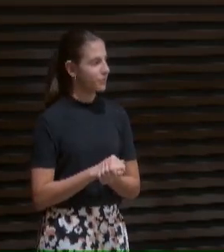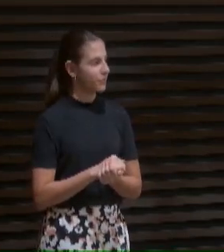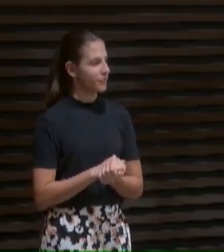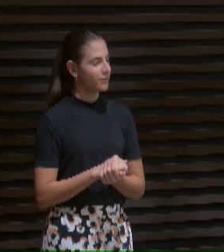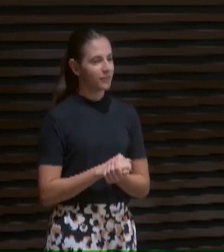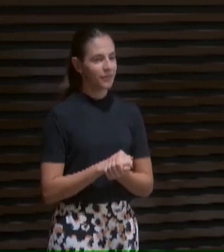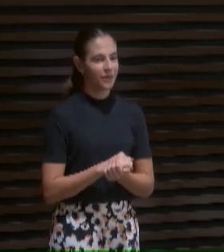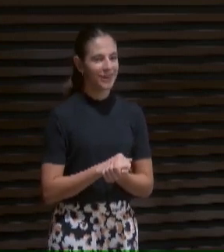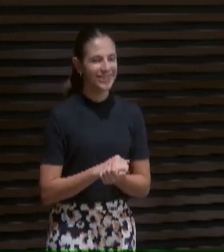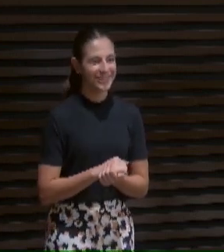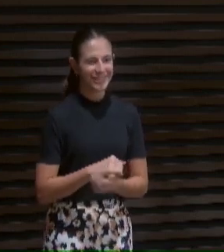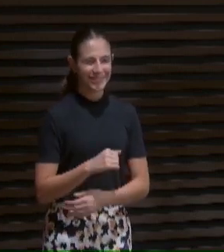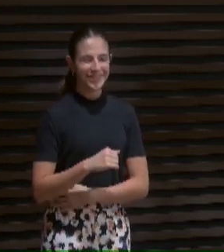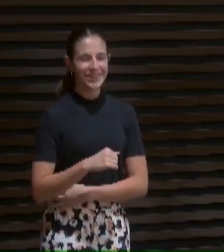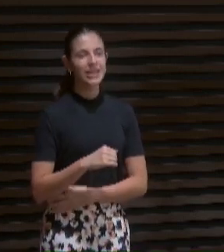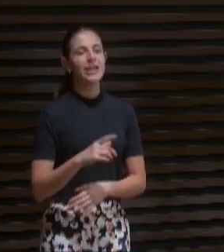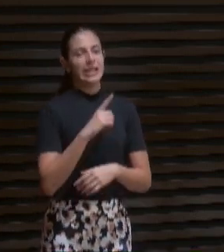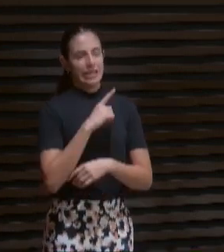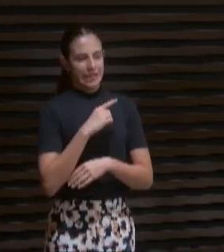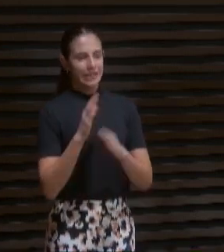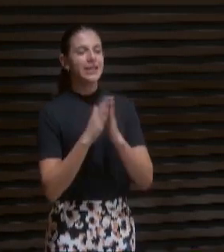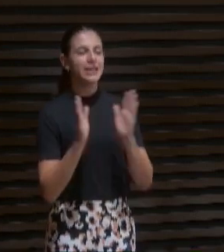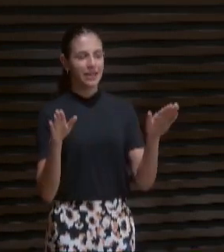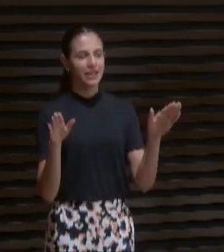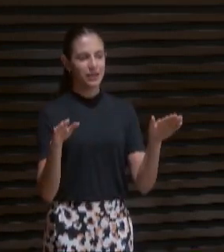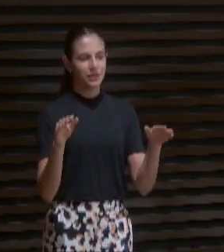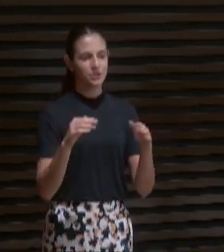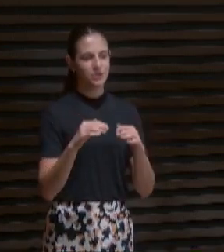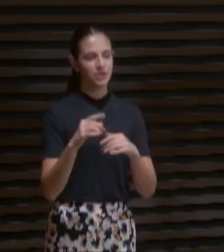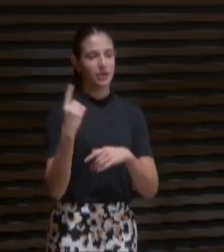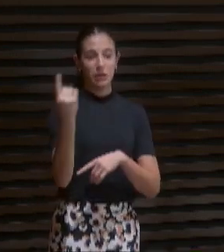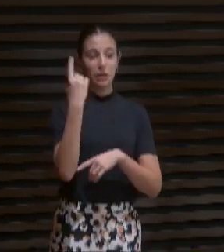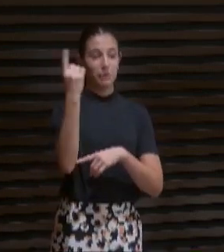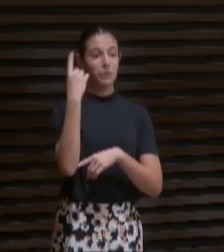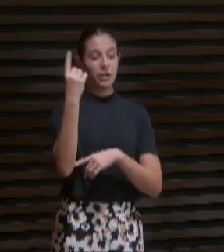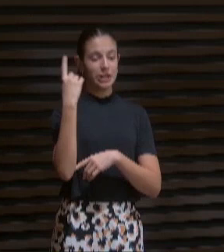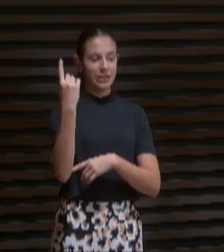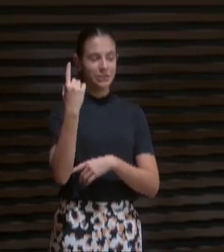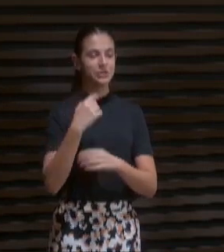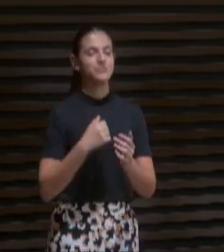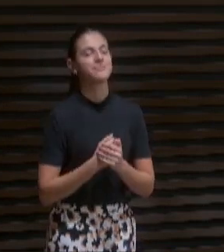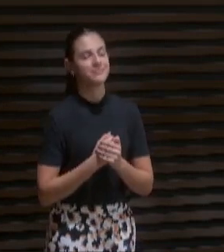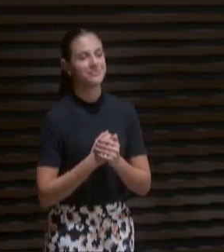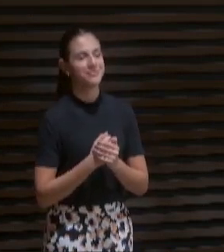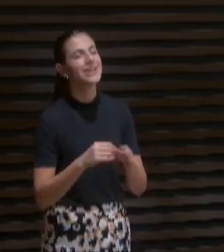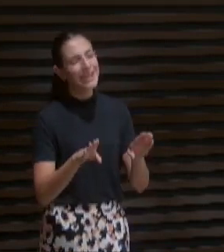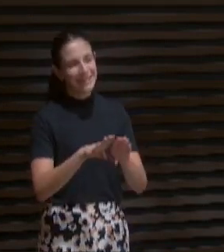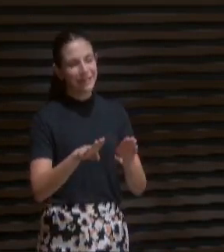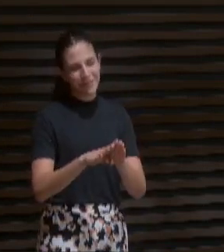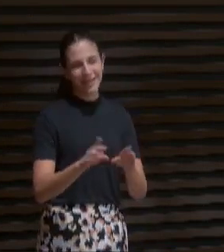nosso. E tem outros anjos que são como... Bem...